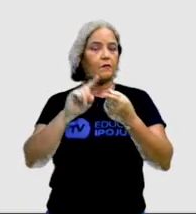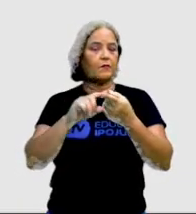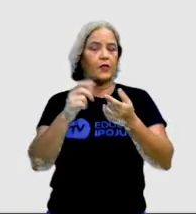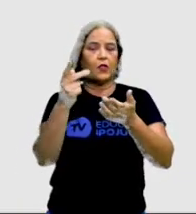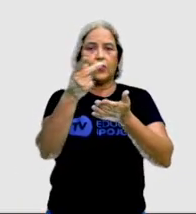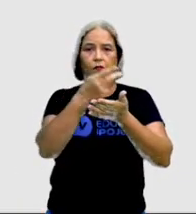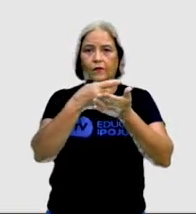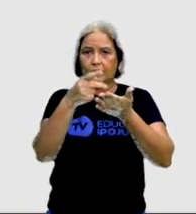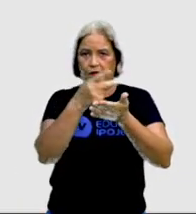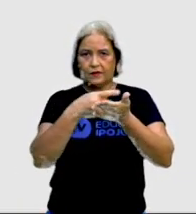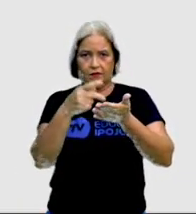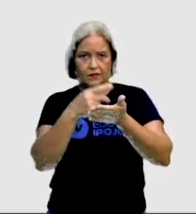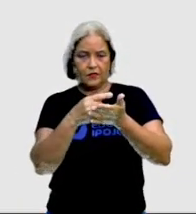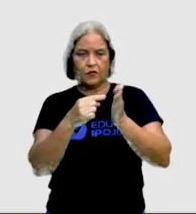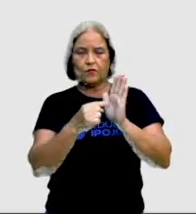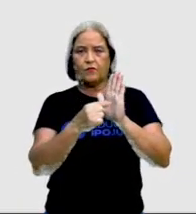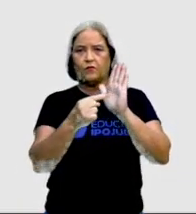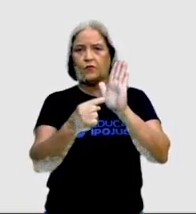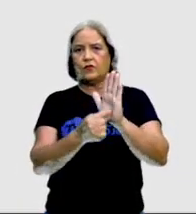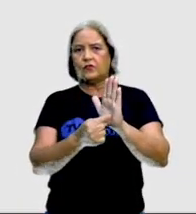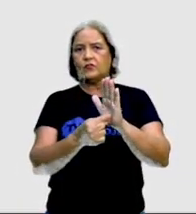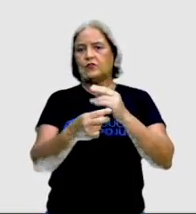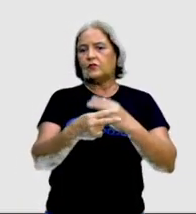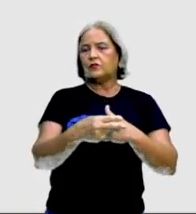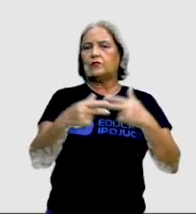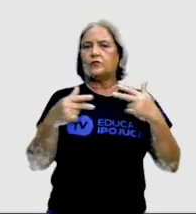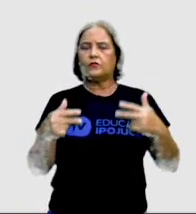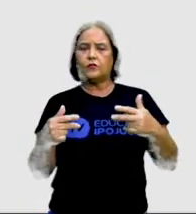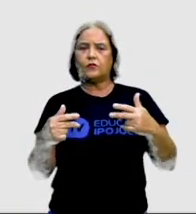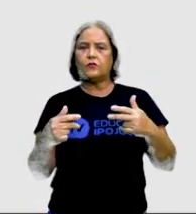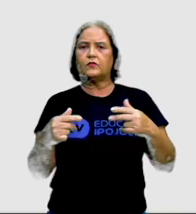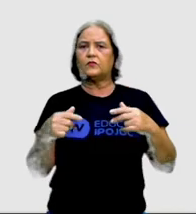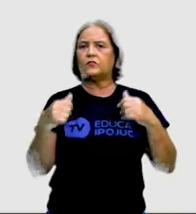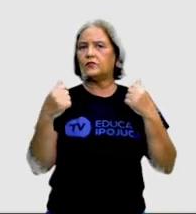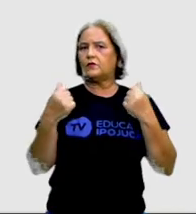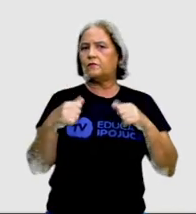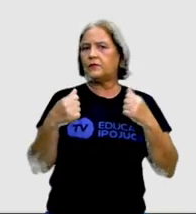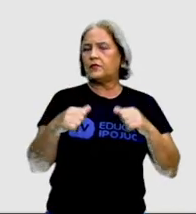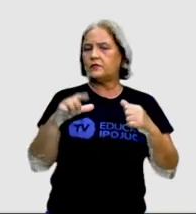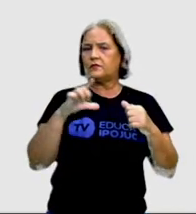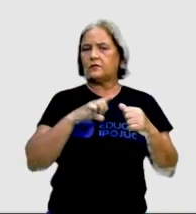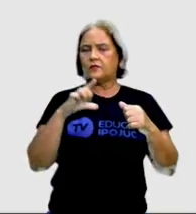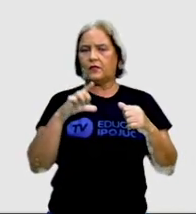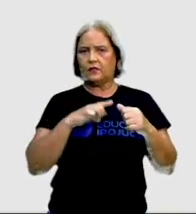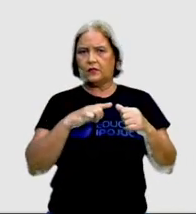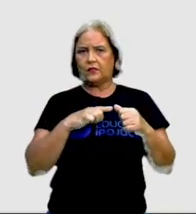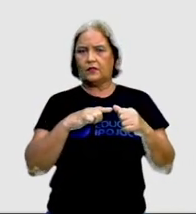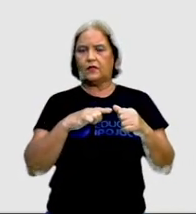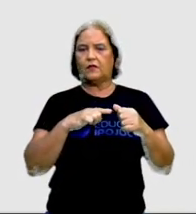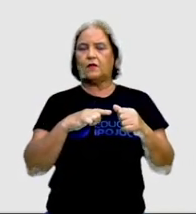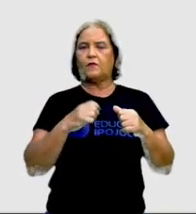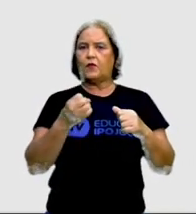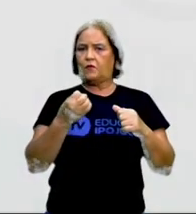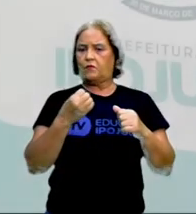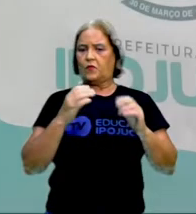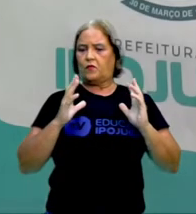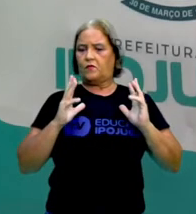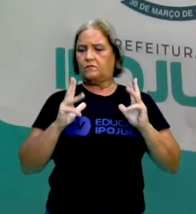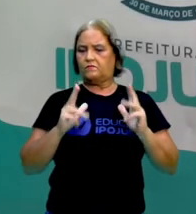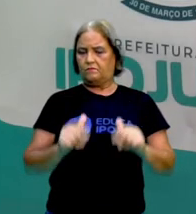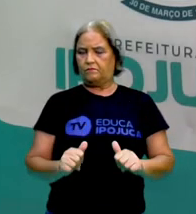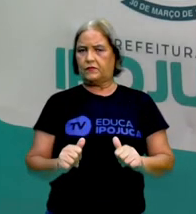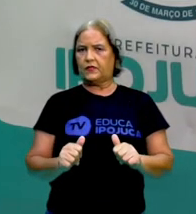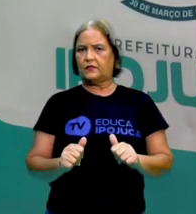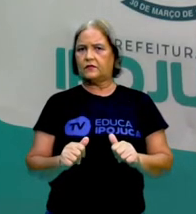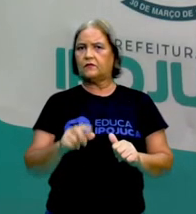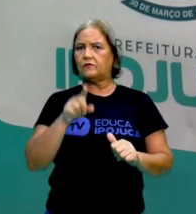mostrando algumas atitudes necessárias para se ter uma boa higiene. Vocês podem utilizar